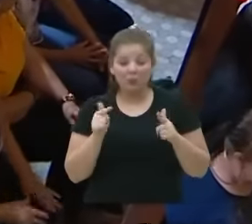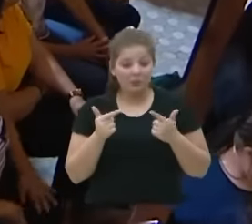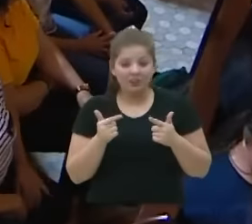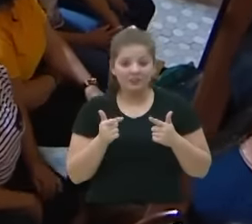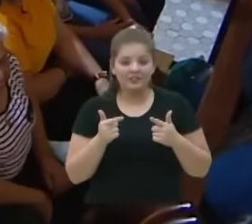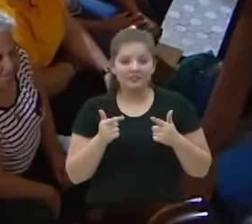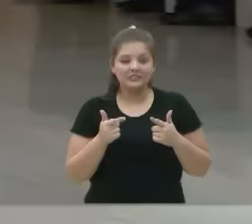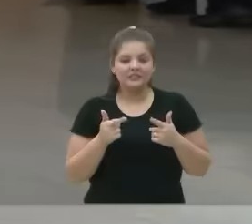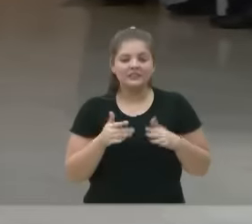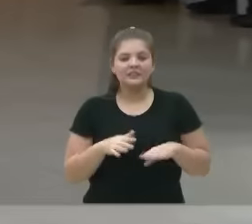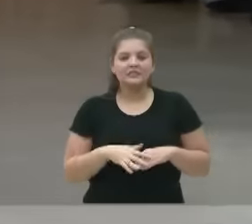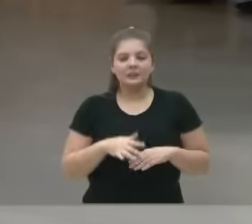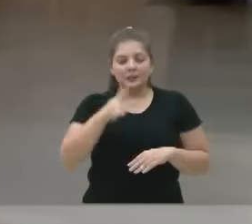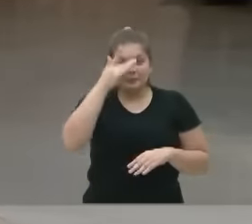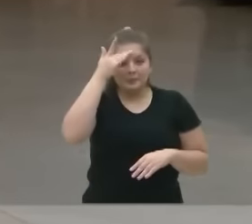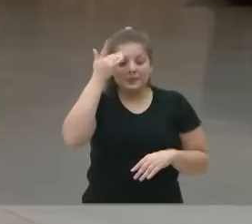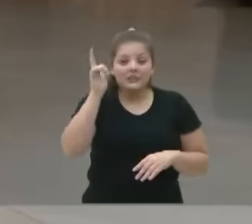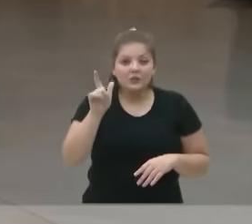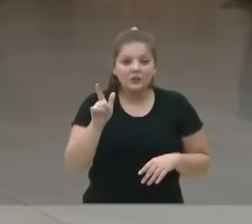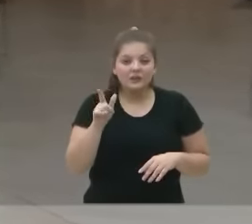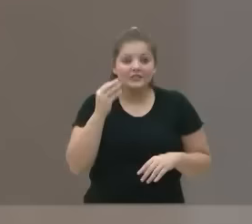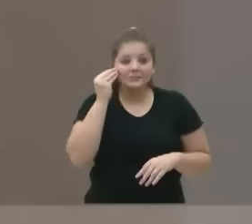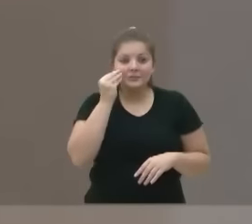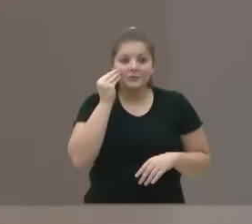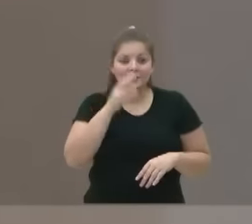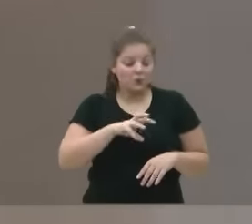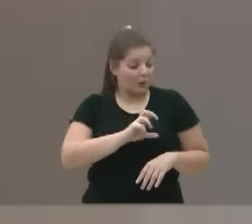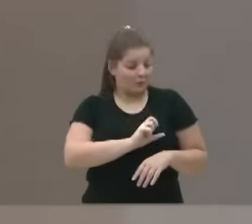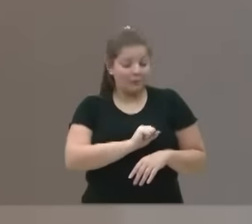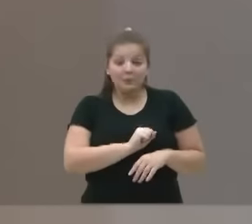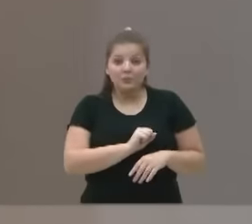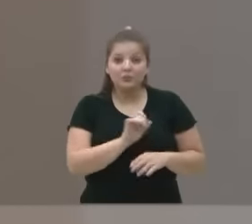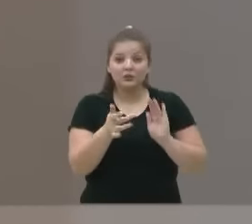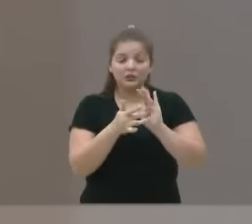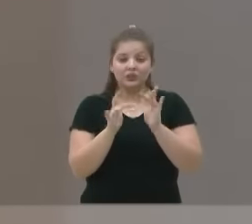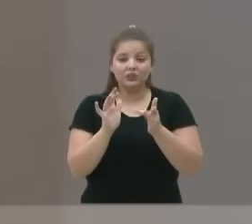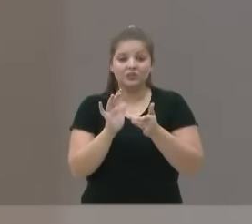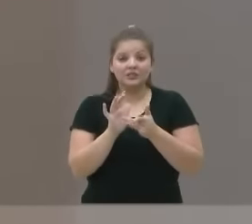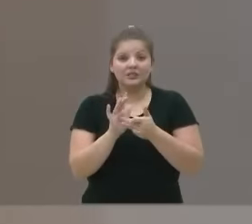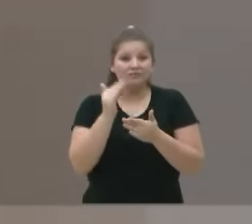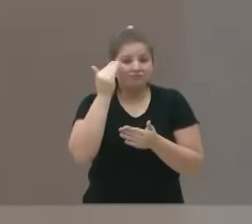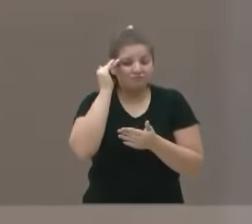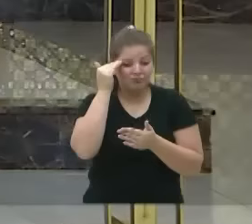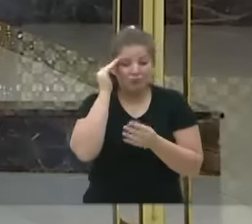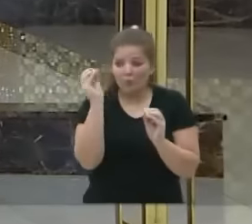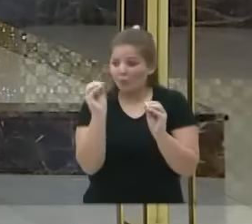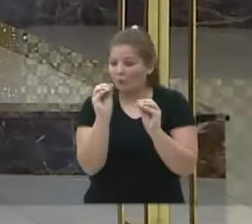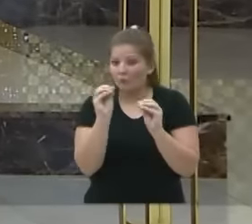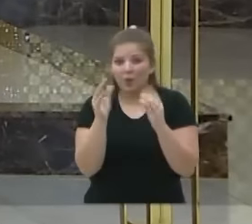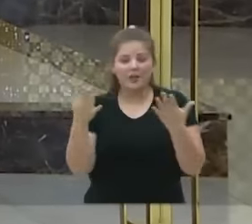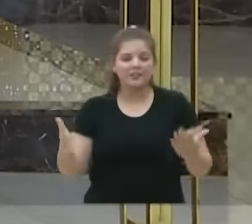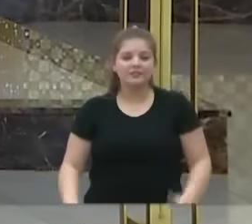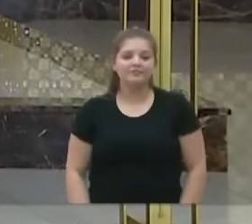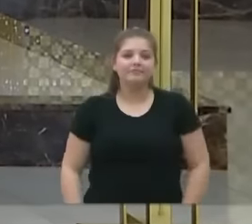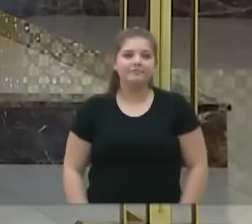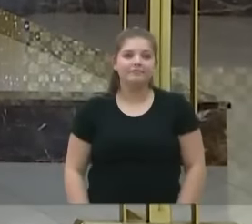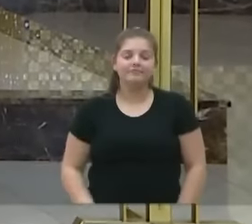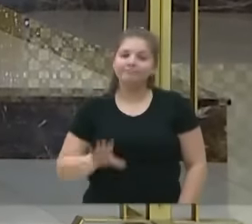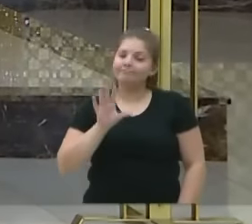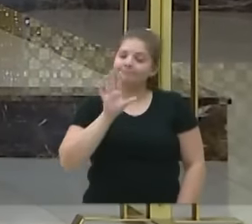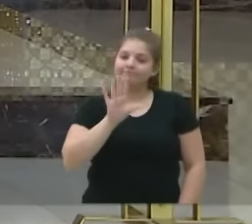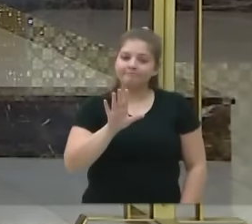Quem não fez a experiência do amor não entende. Quem não fez a experiência de Jesus não entende. Está aqui